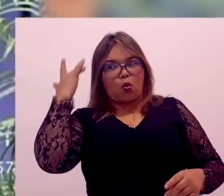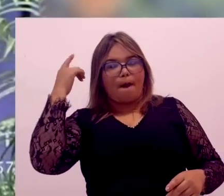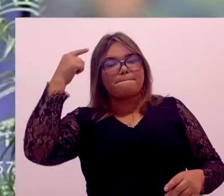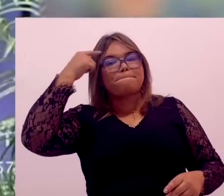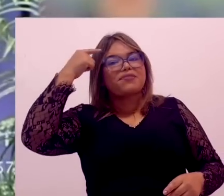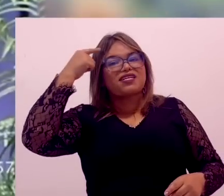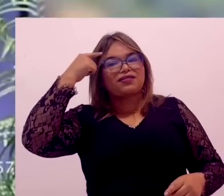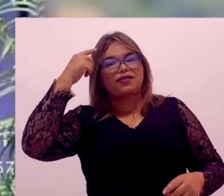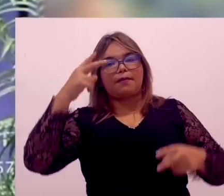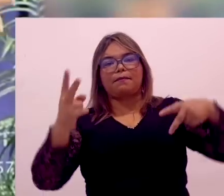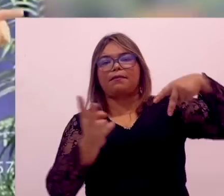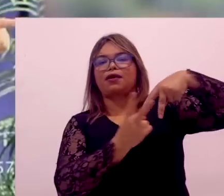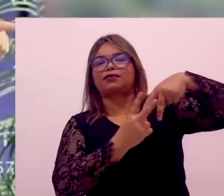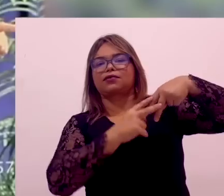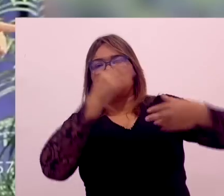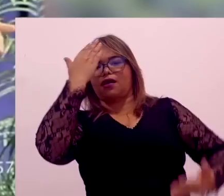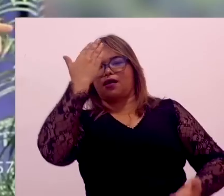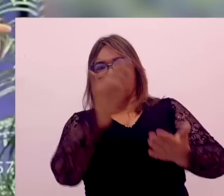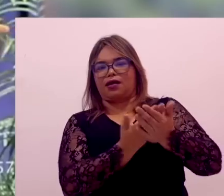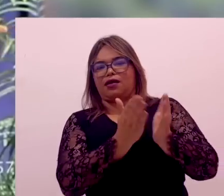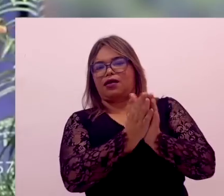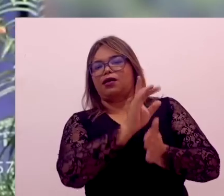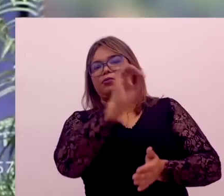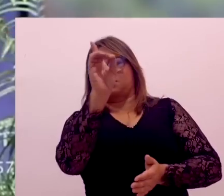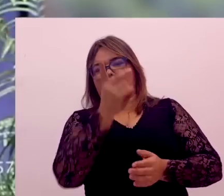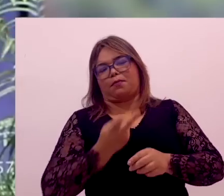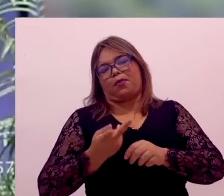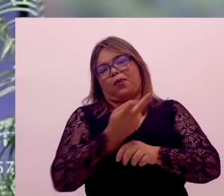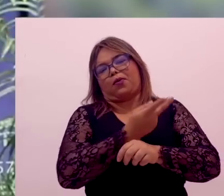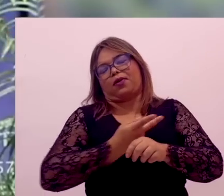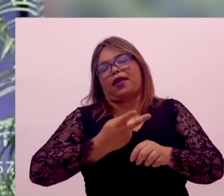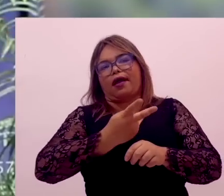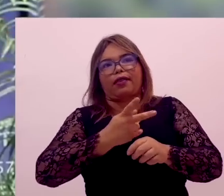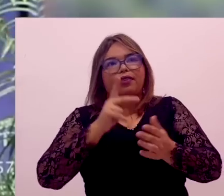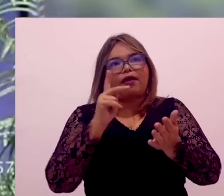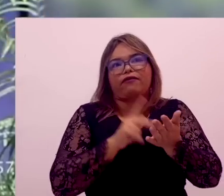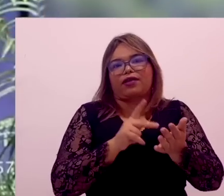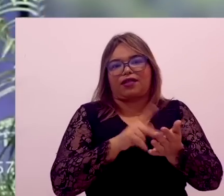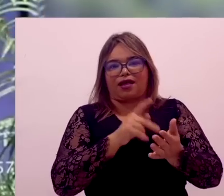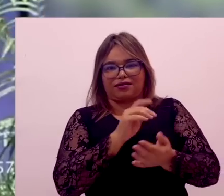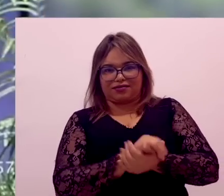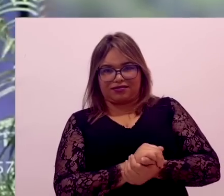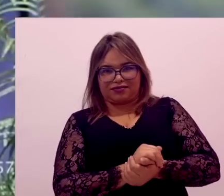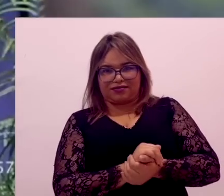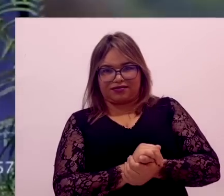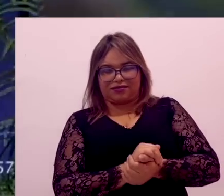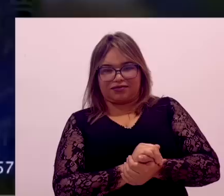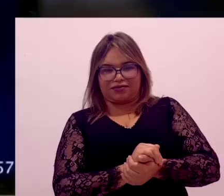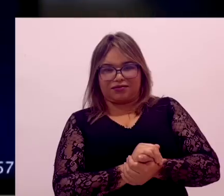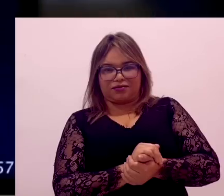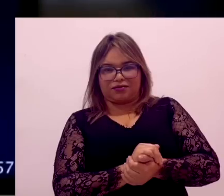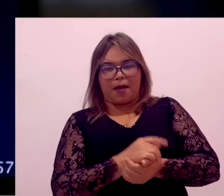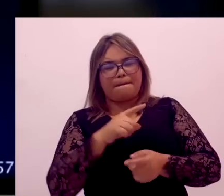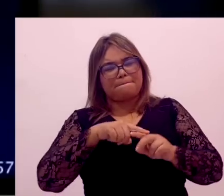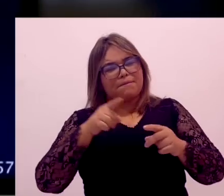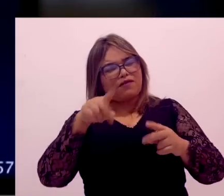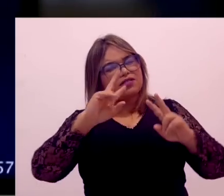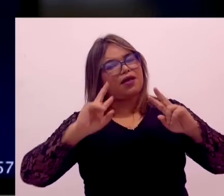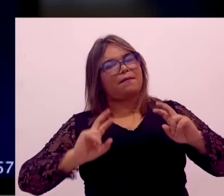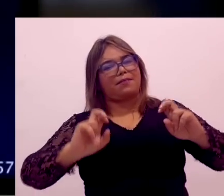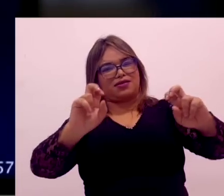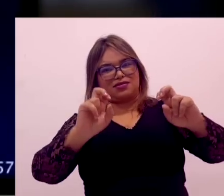luz. E essa busca nos leva diretamente, como você percebe, à Cabala. Naquela antiga e